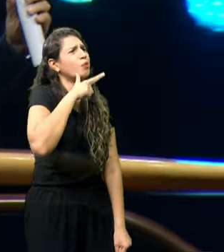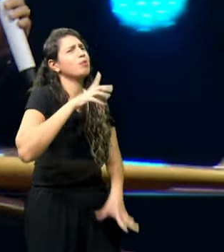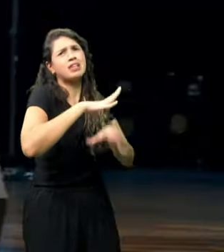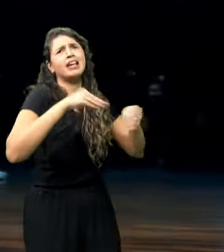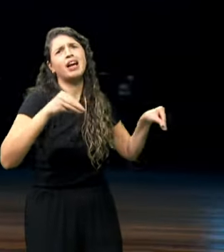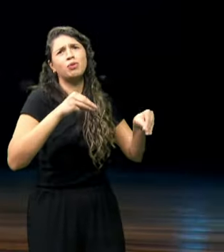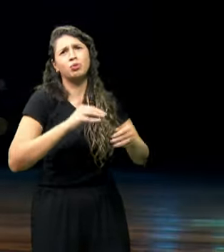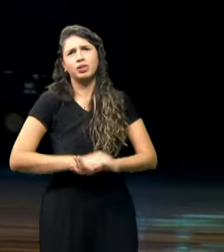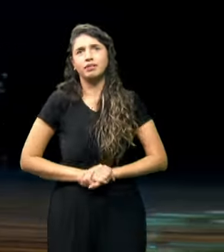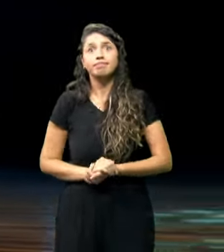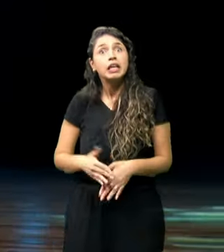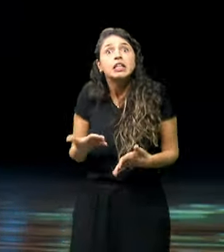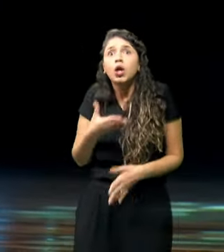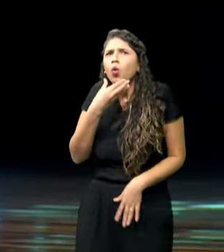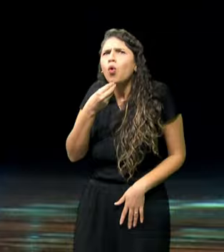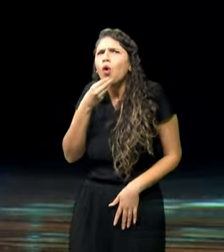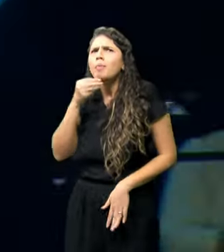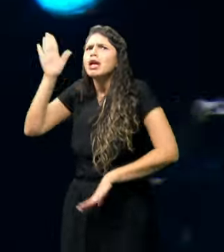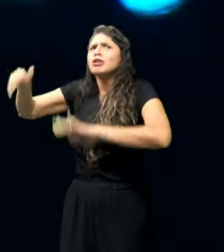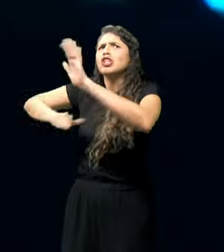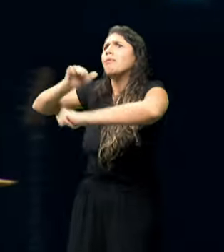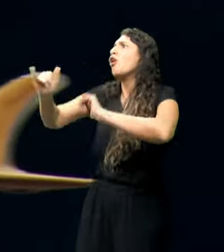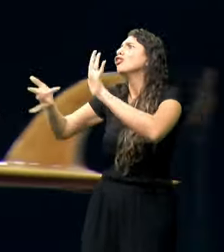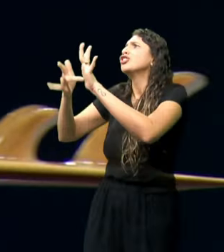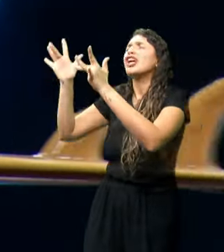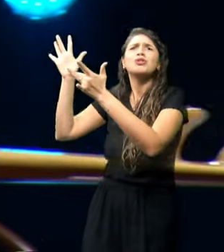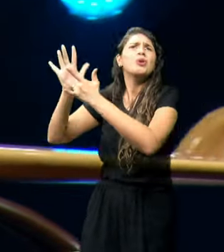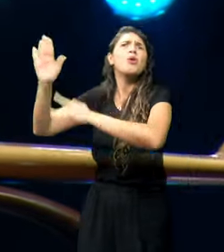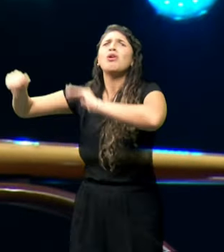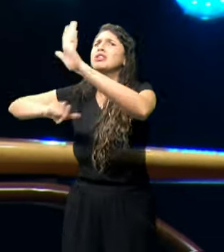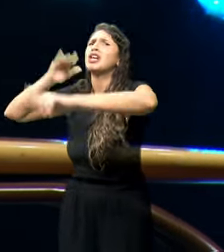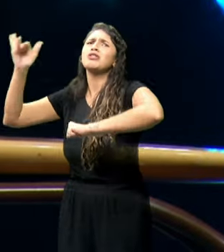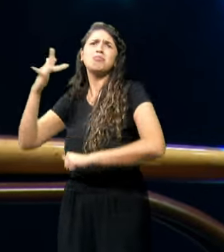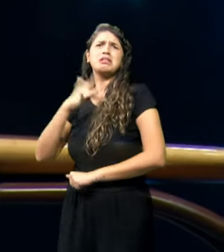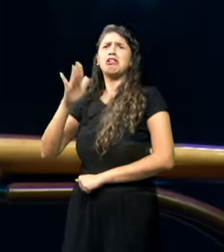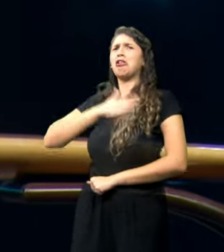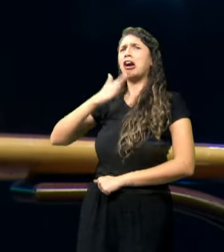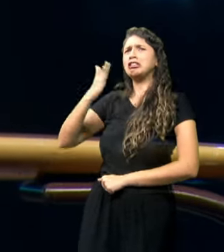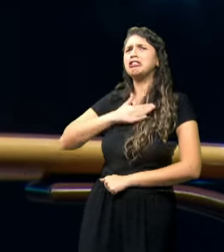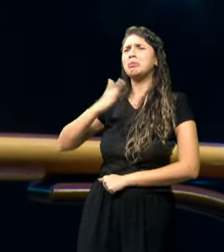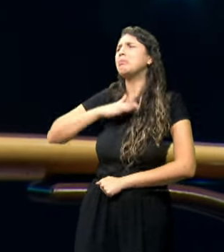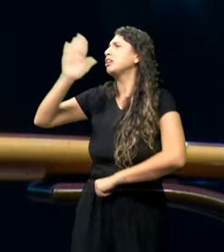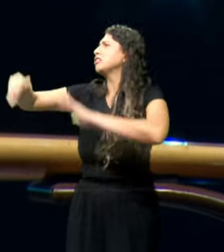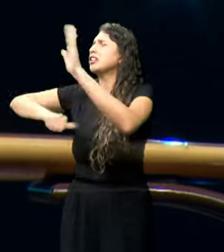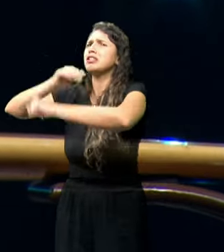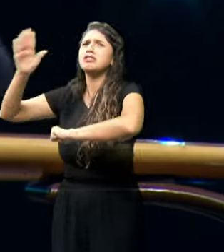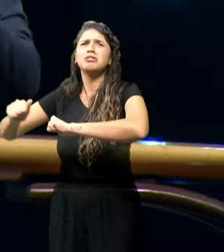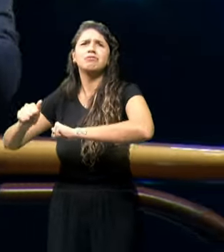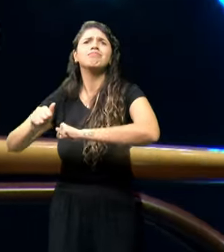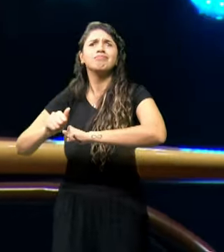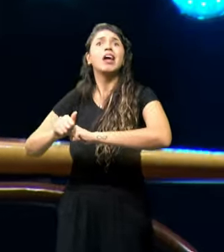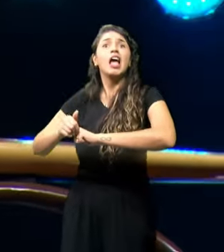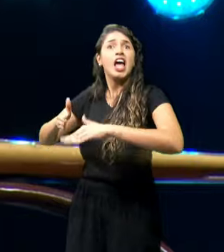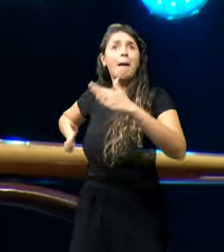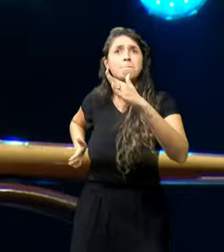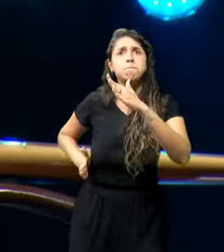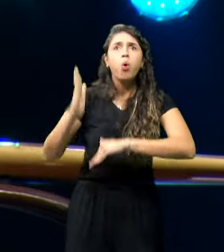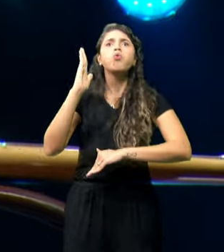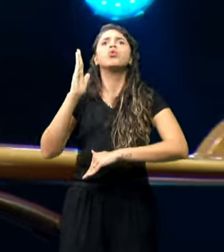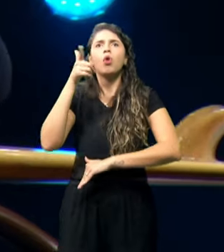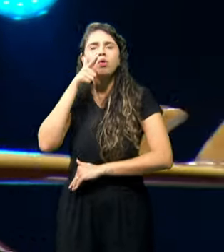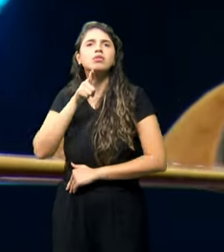tem misericórdia de mim. Jesus, fica na boca. Ele vence a voz da incredulidade. Ele vence a